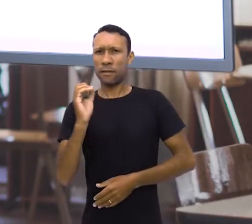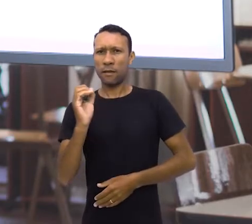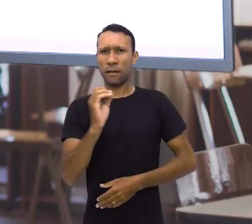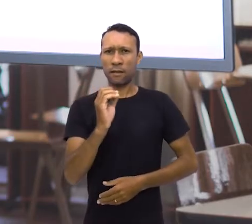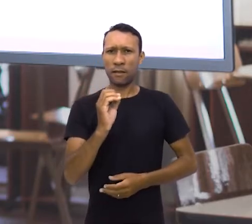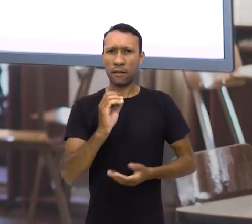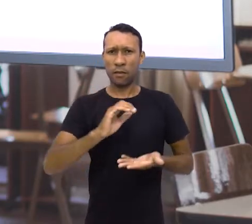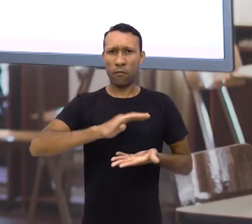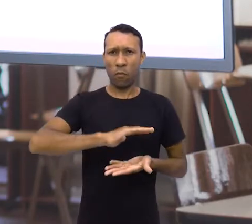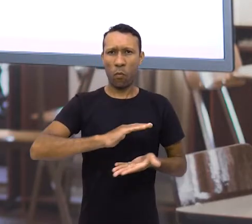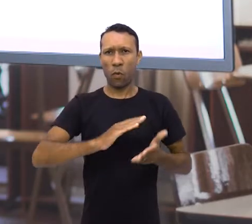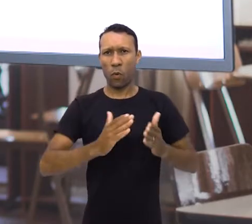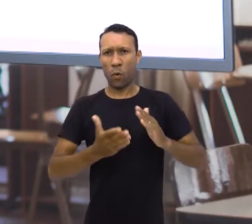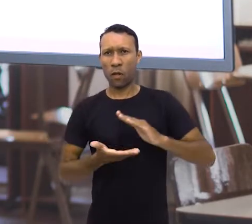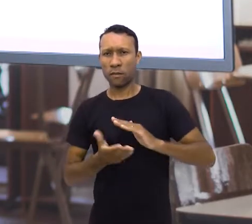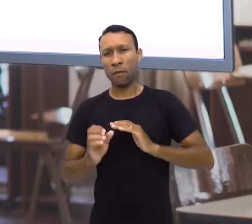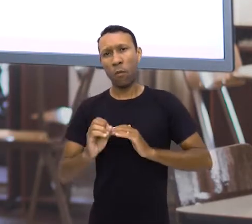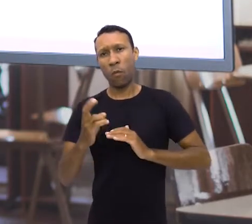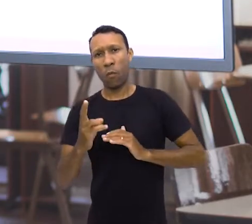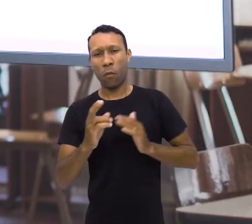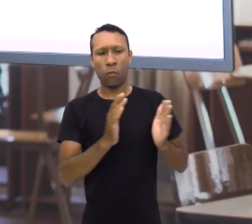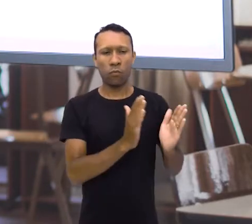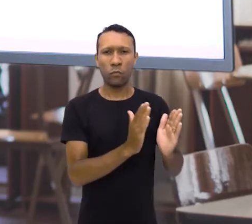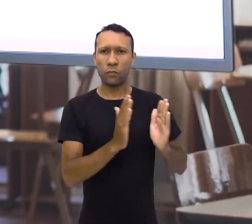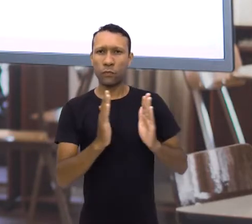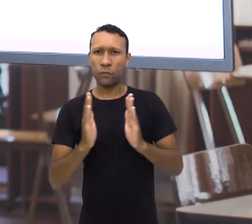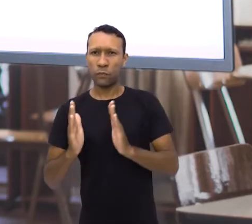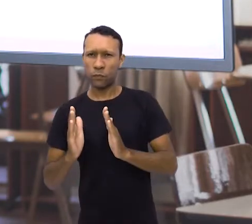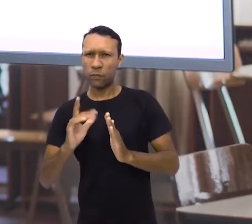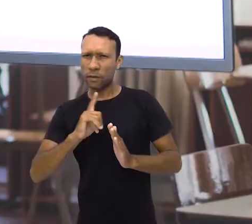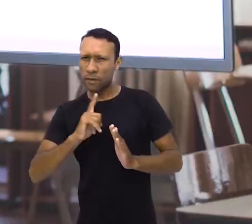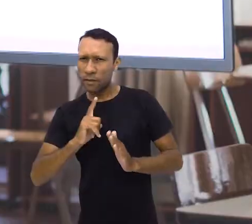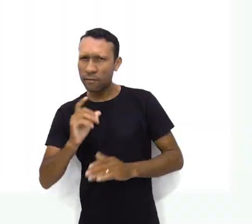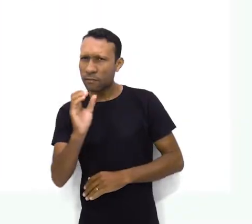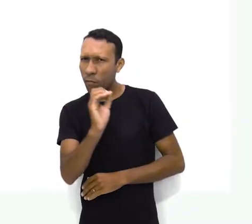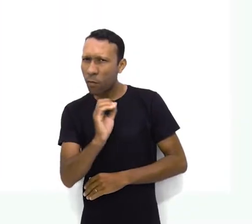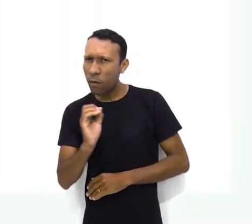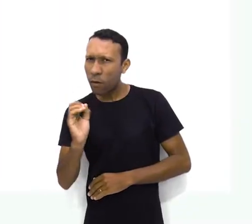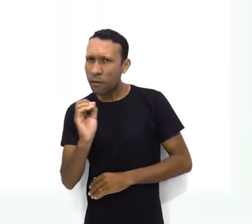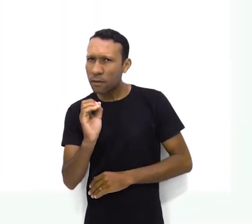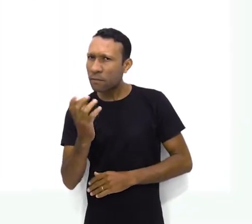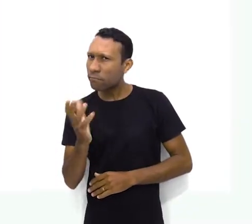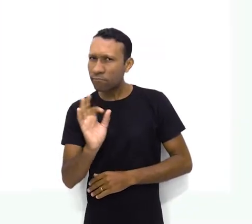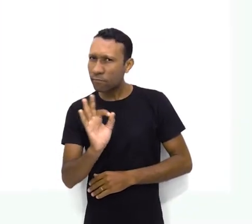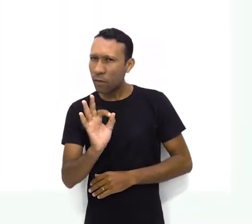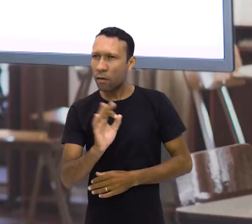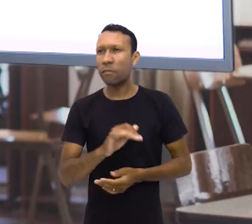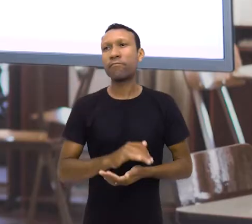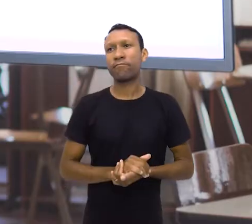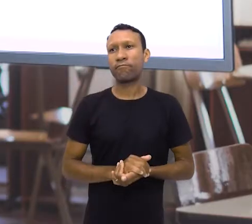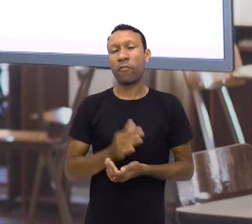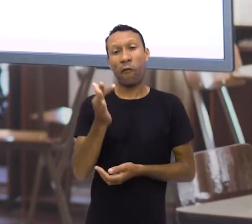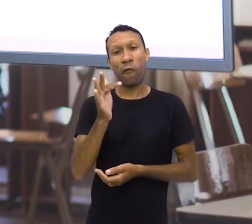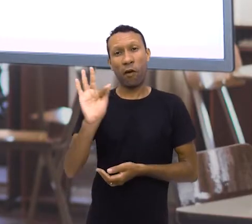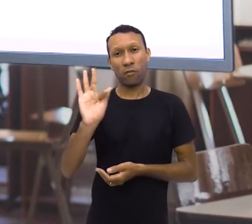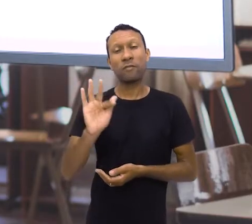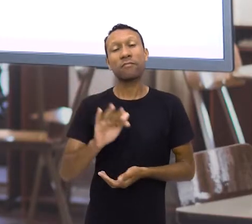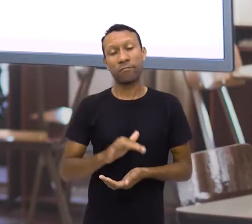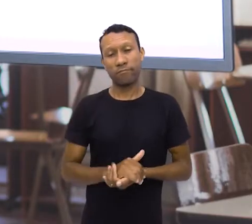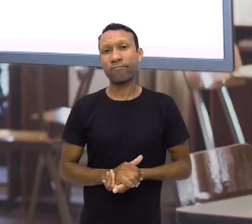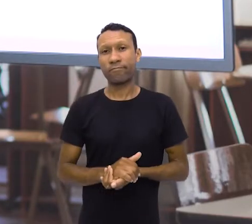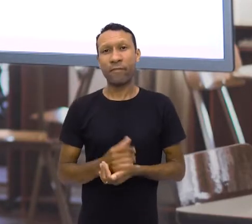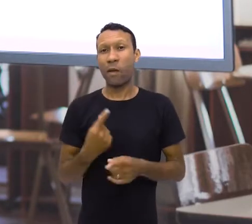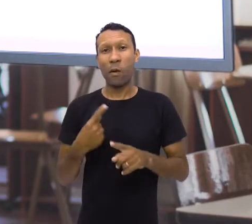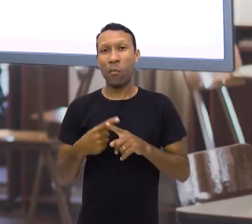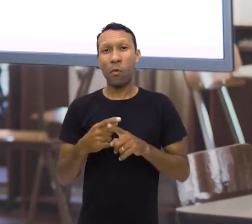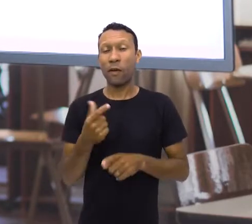Houve um deslocamento dessa imagem para outro ponto do mesmo jeito? Não. Falso. Não houve um deslocamento